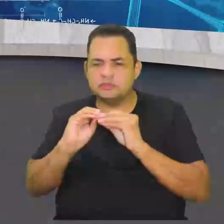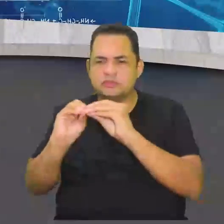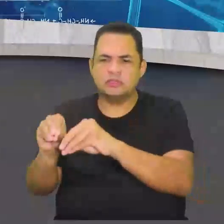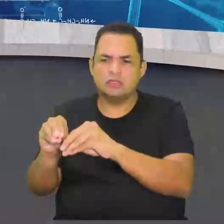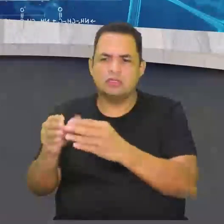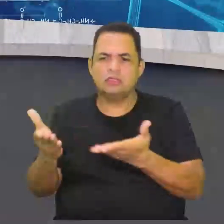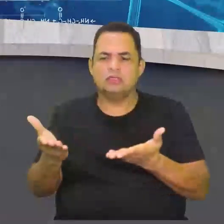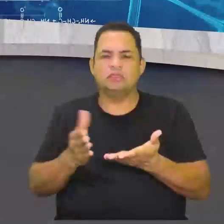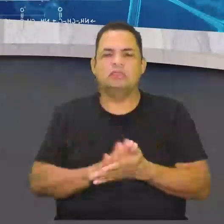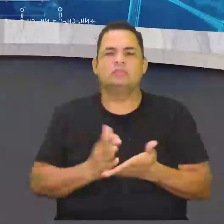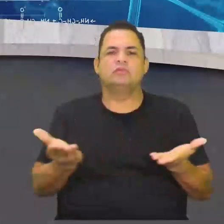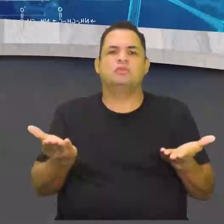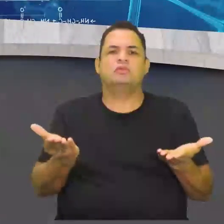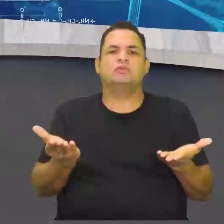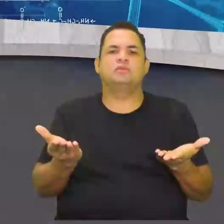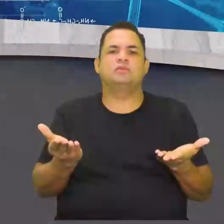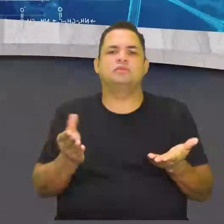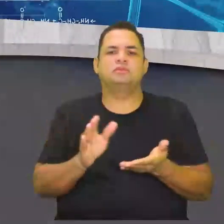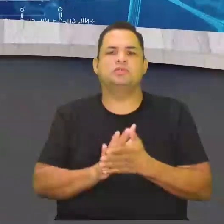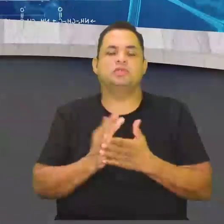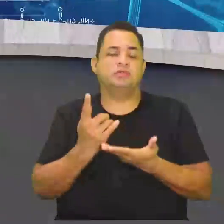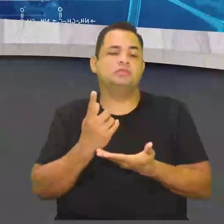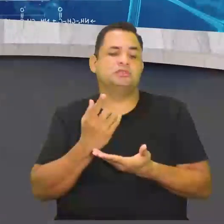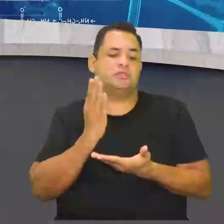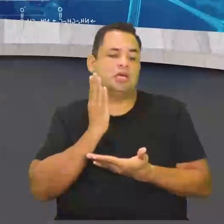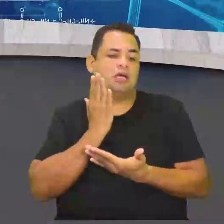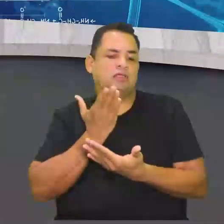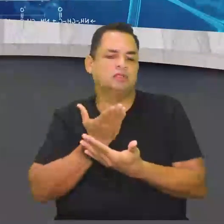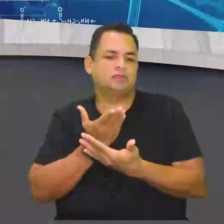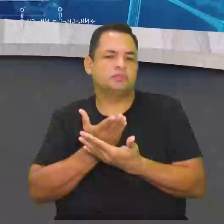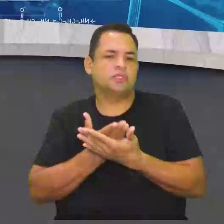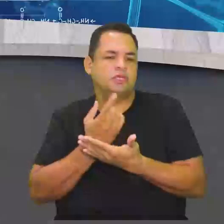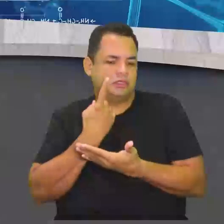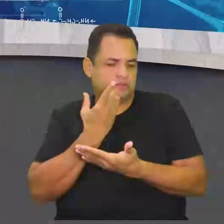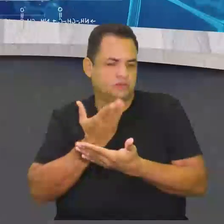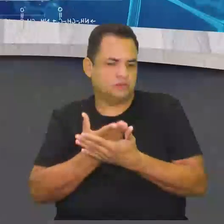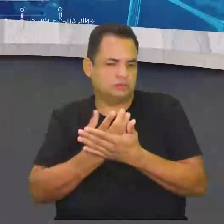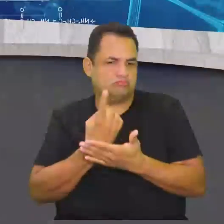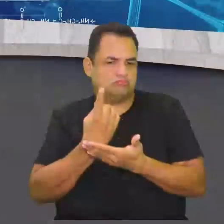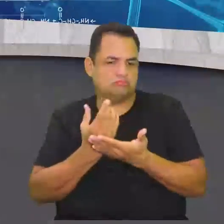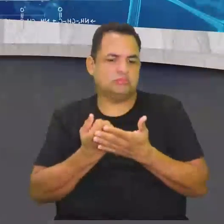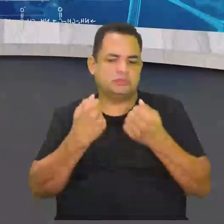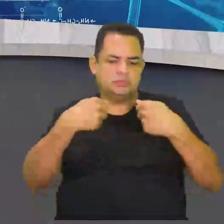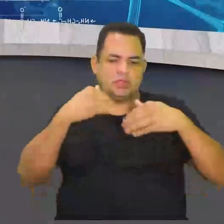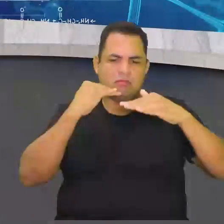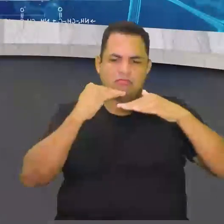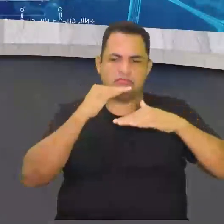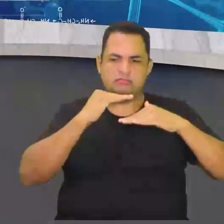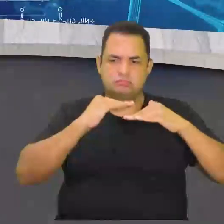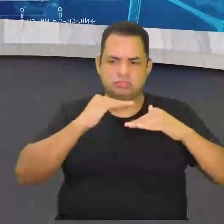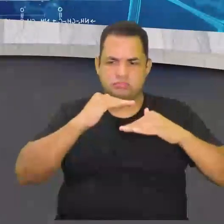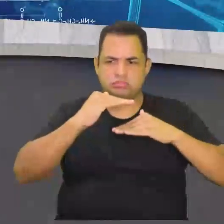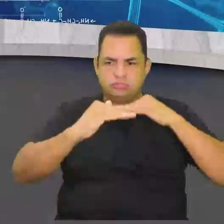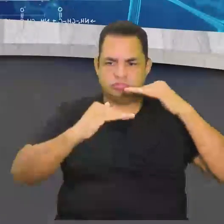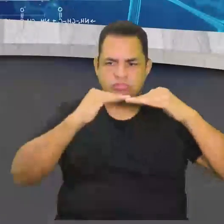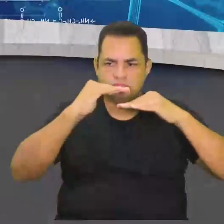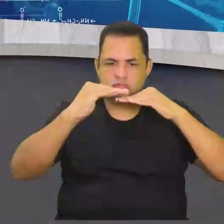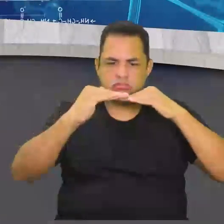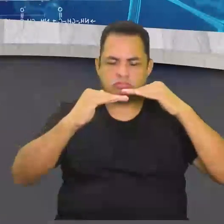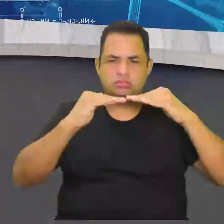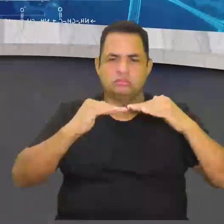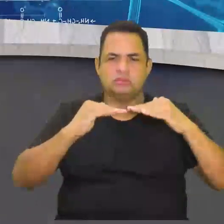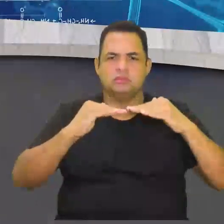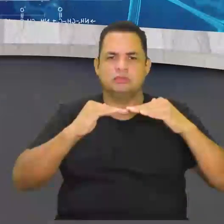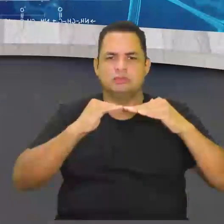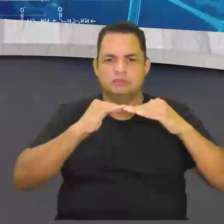A gente viu uma das possibilidades, que é o aterro sanitário e a extração do